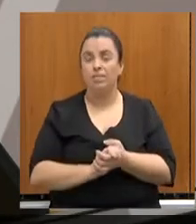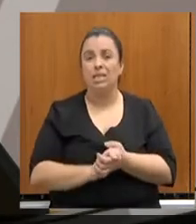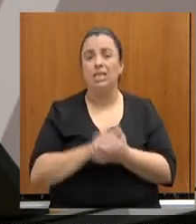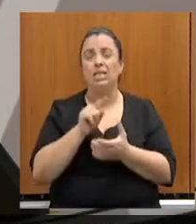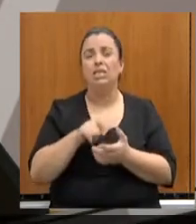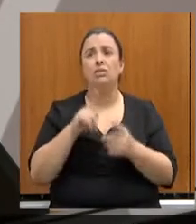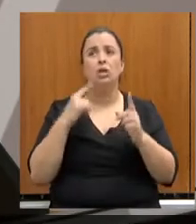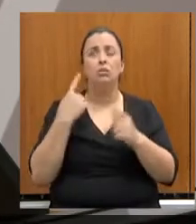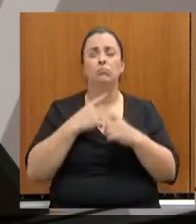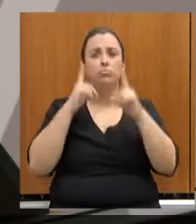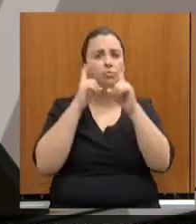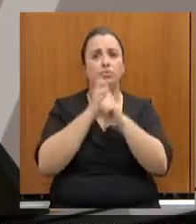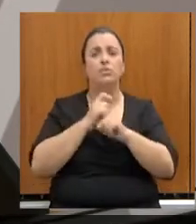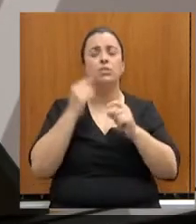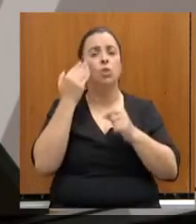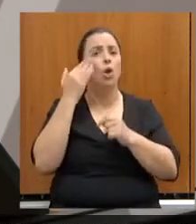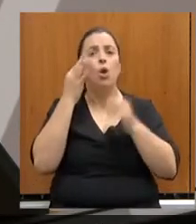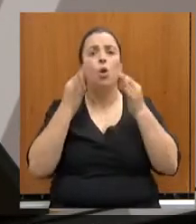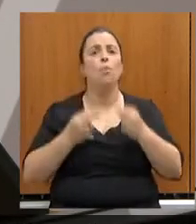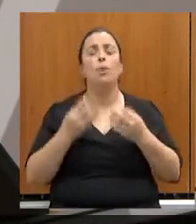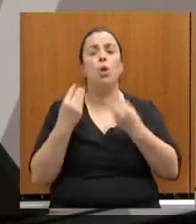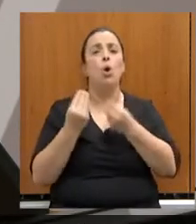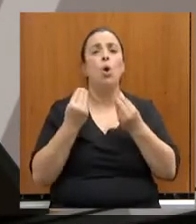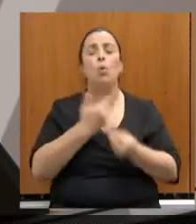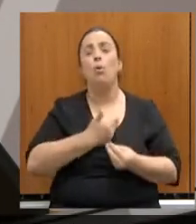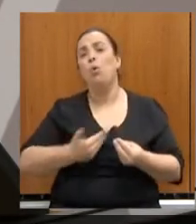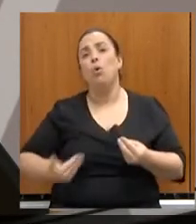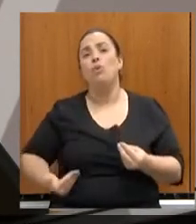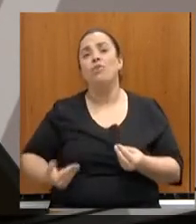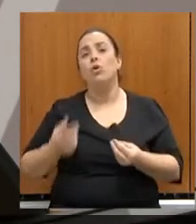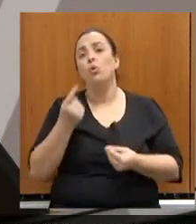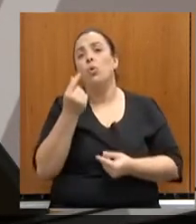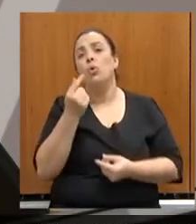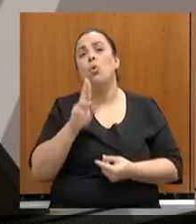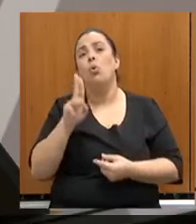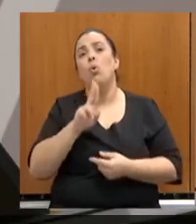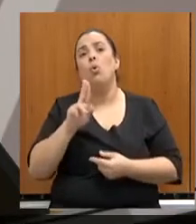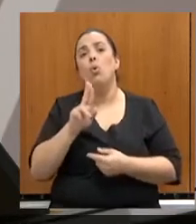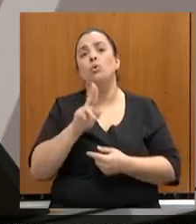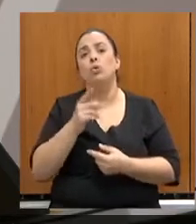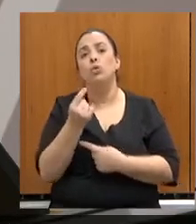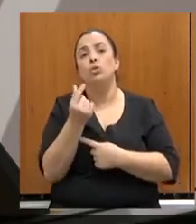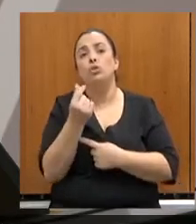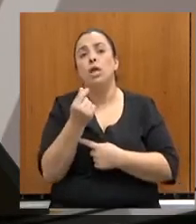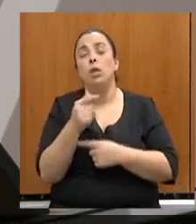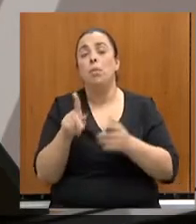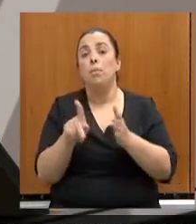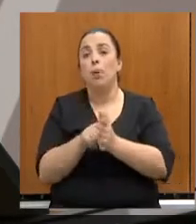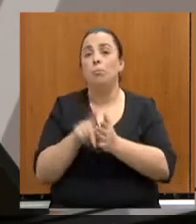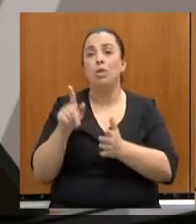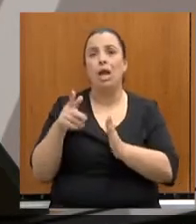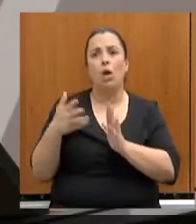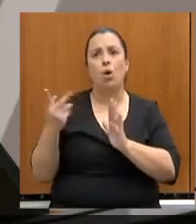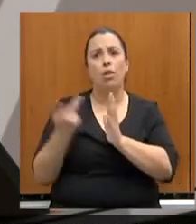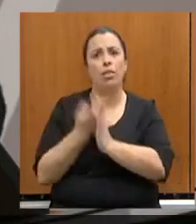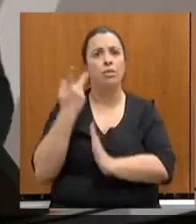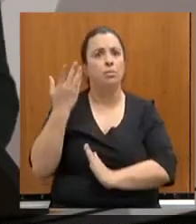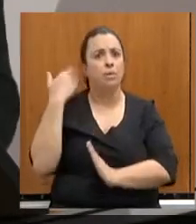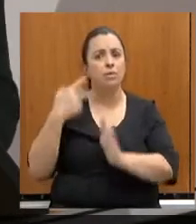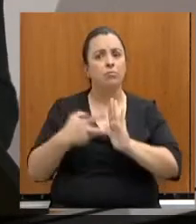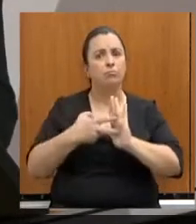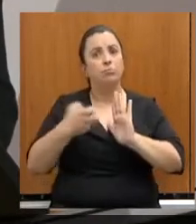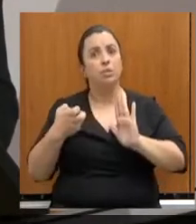entender como é que o Governo do Estado está utilizando os recursos de um crime ambiental para cometer outro crime